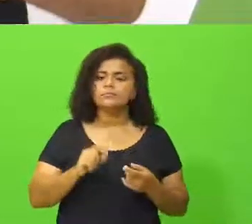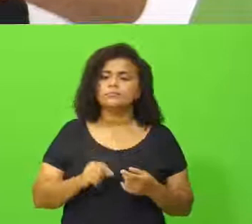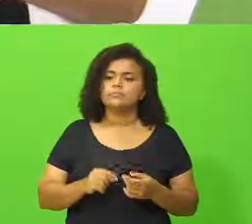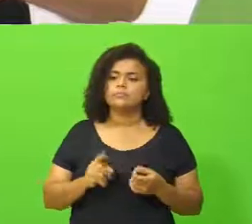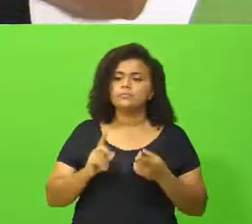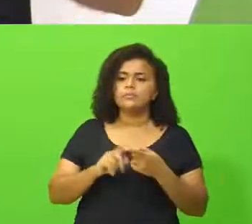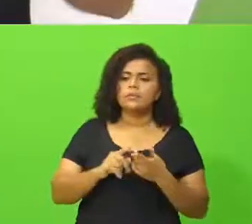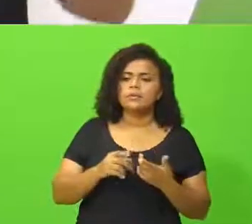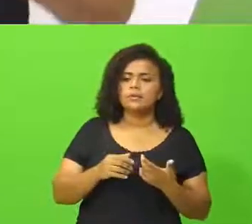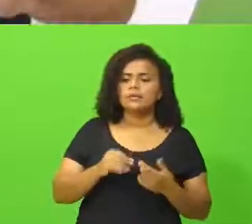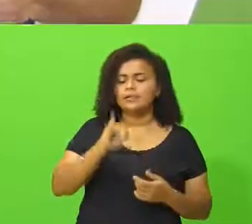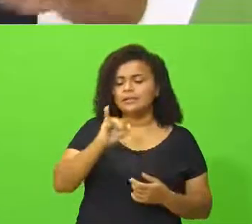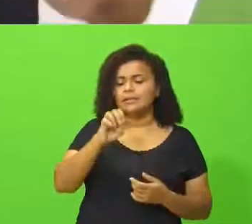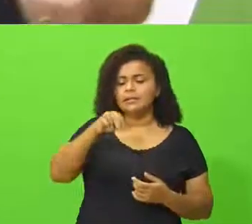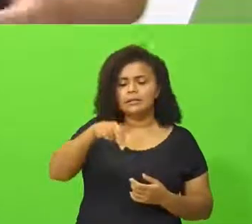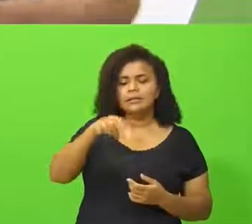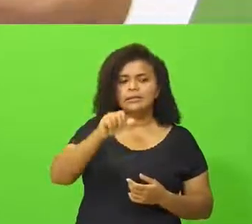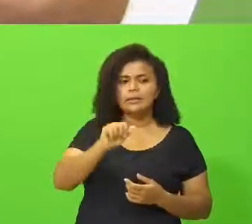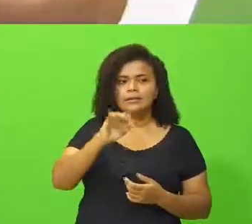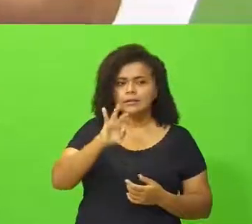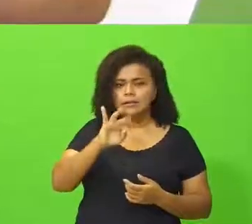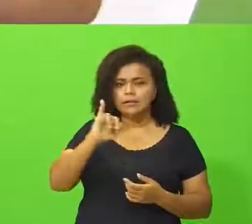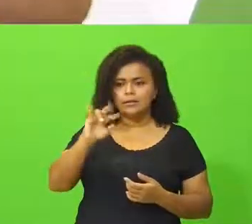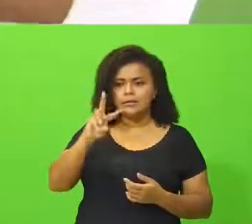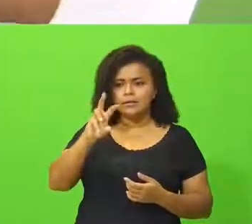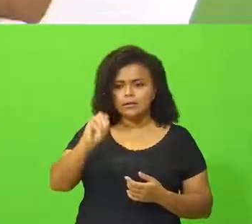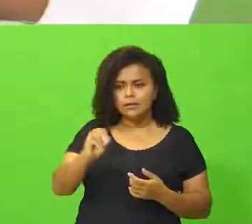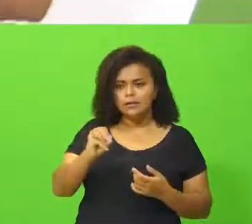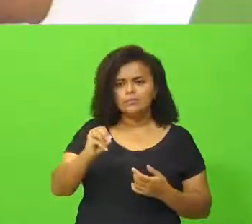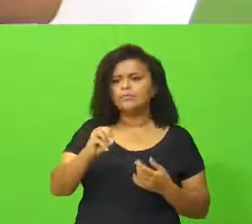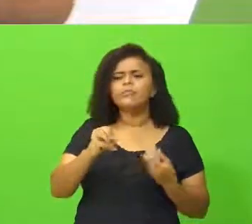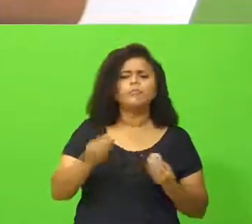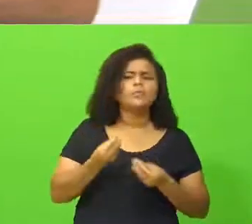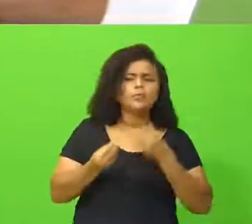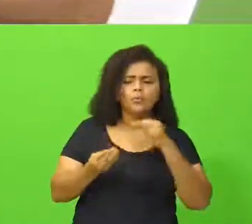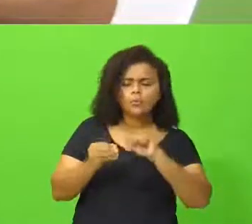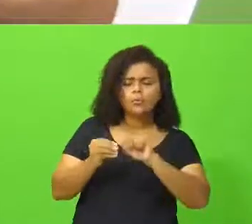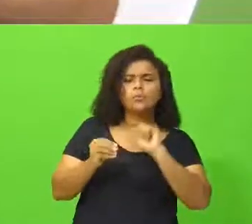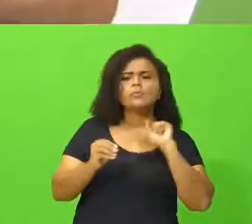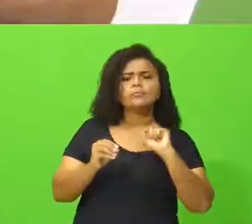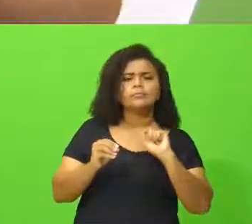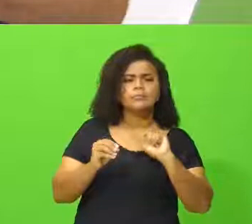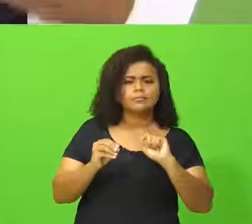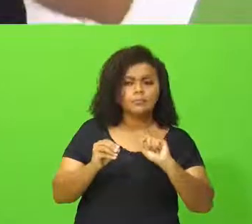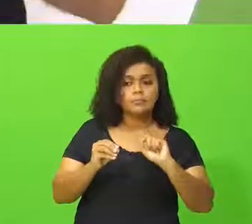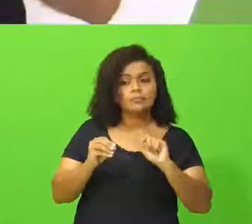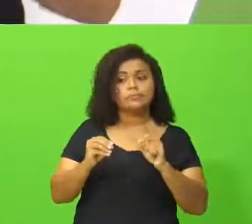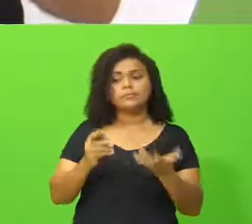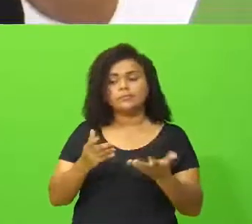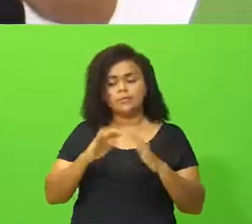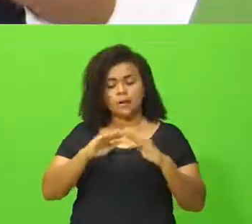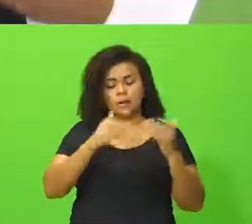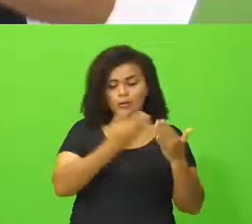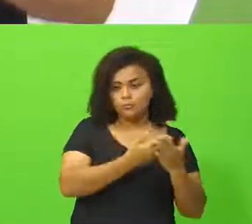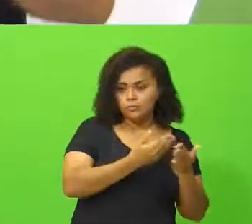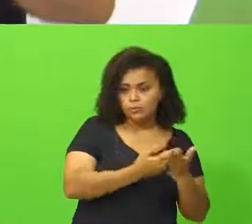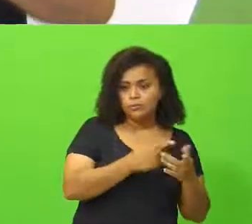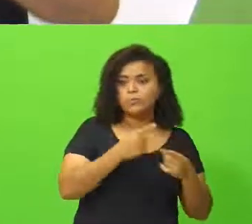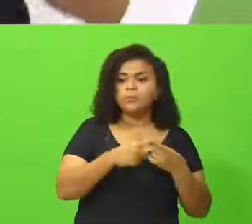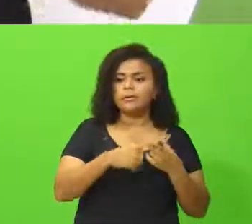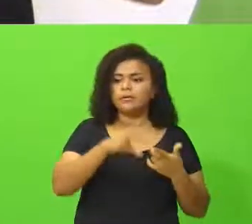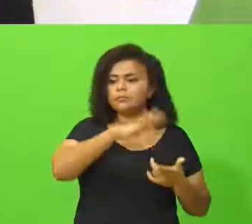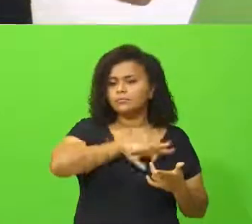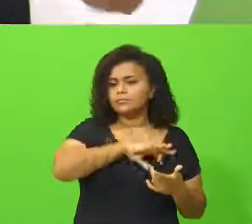Professor, quem é inativo? Ora, o estudante, porque ele não tem uma renda, certo? Nós vamos analisar também